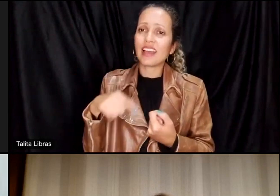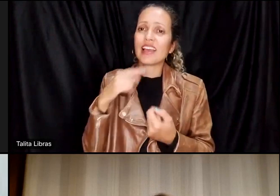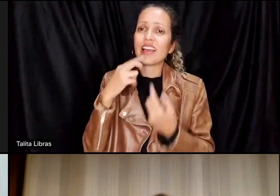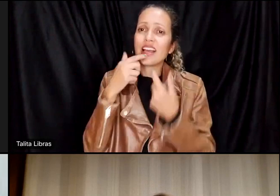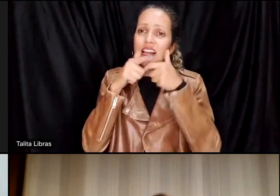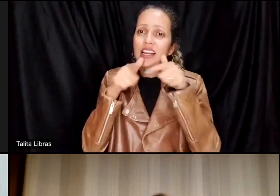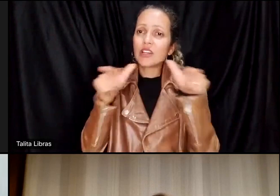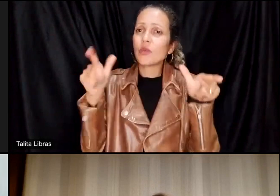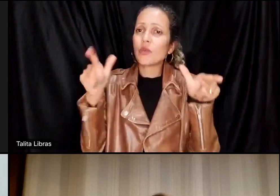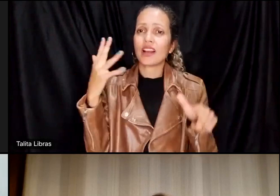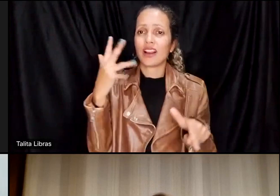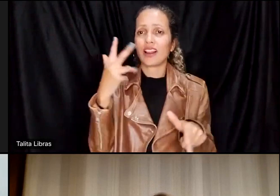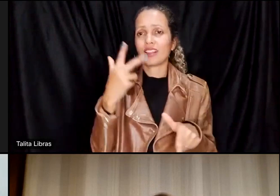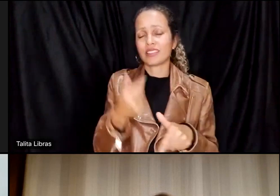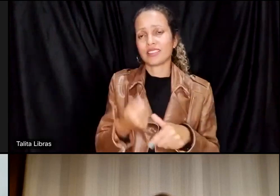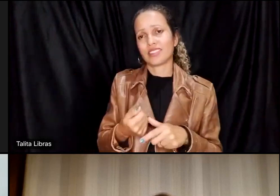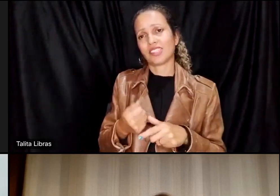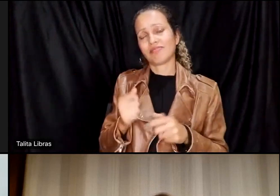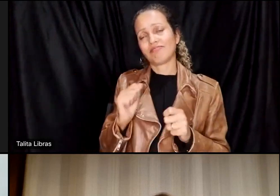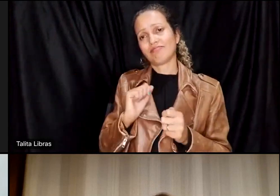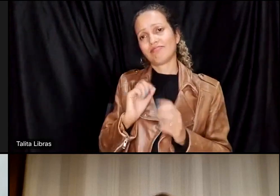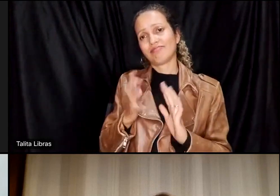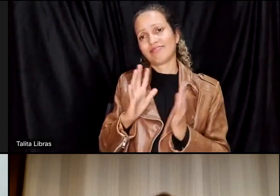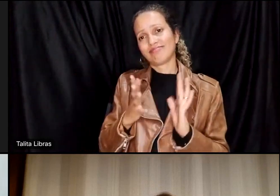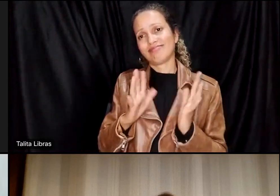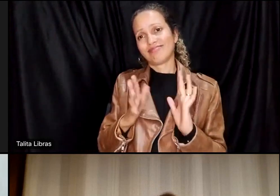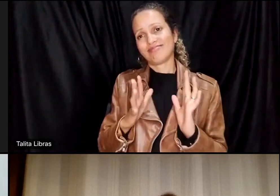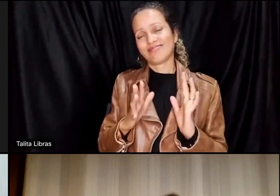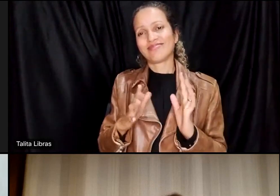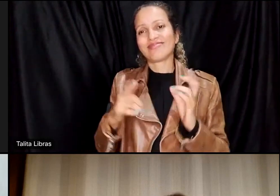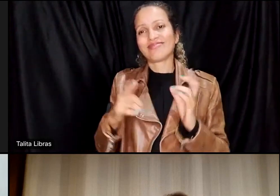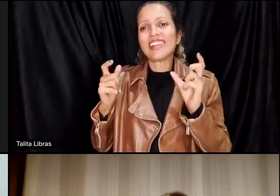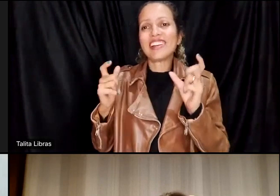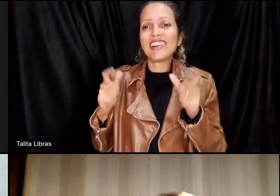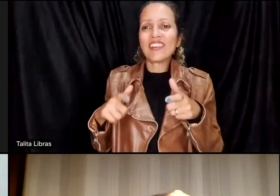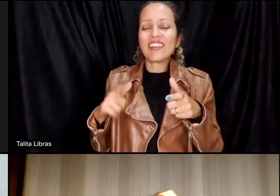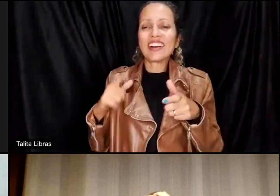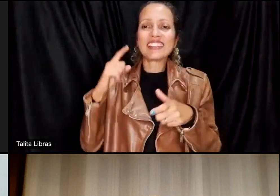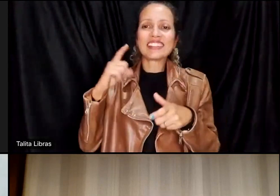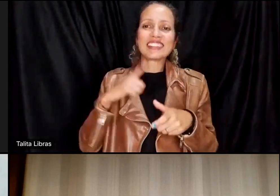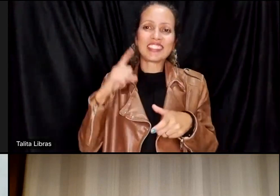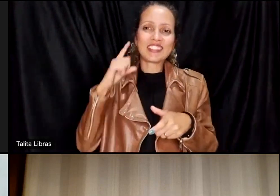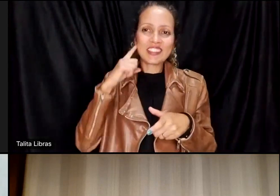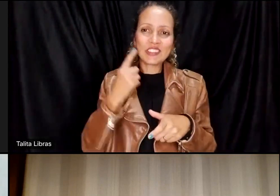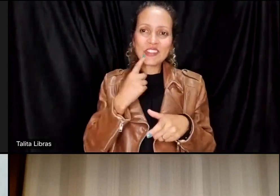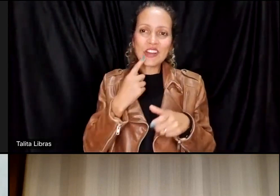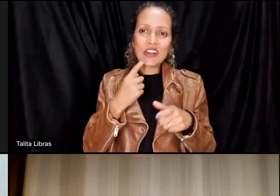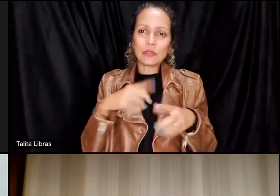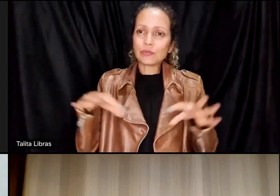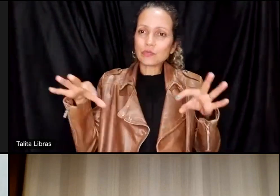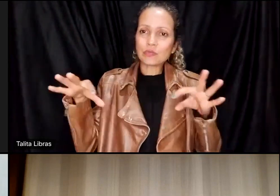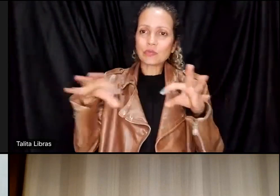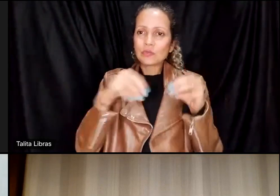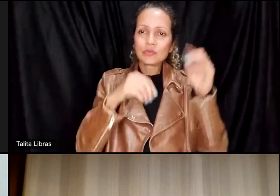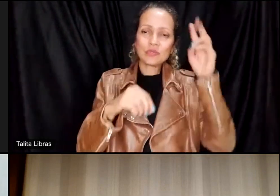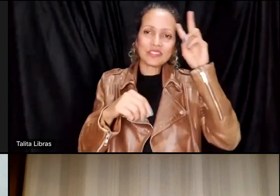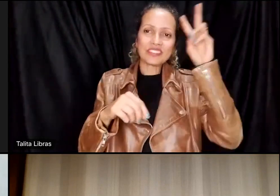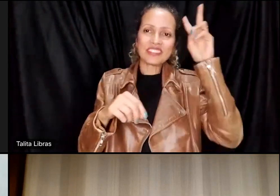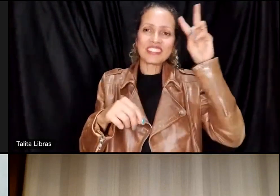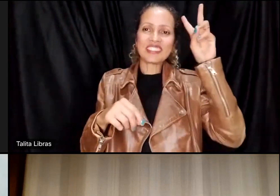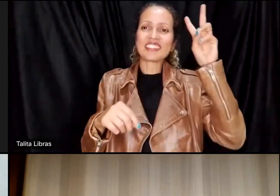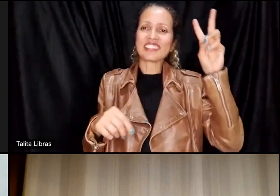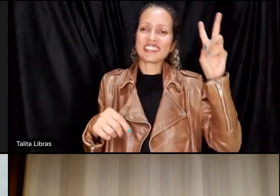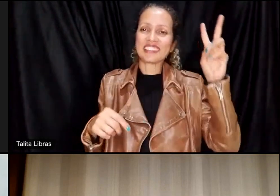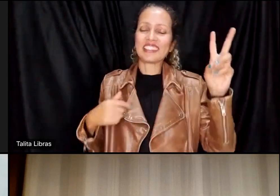falem surdo todo mundo sabe, lembra de mim. Todo mundo. Porque eu, com a comunidade, gente criou o